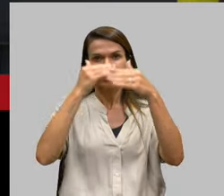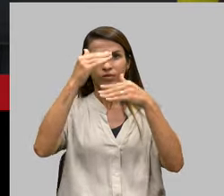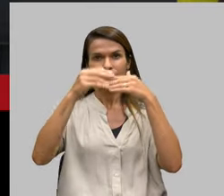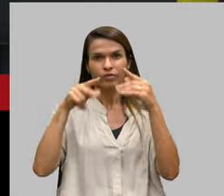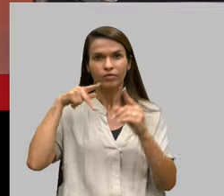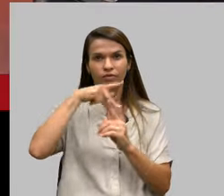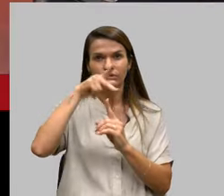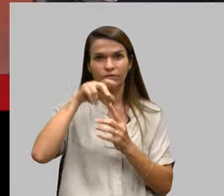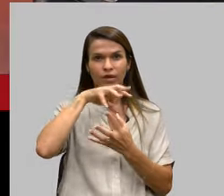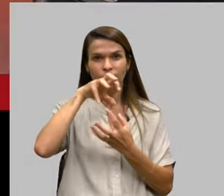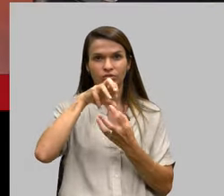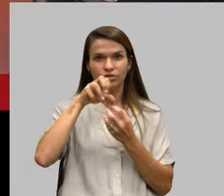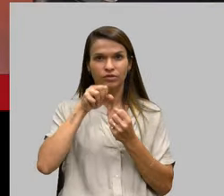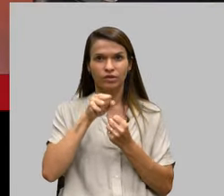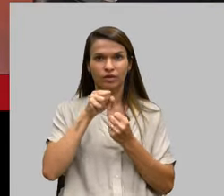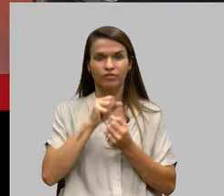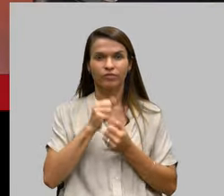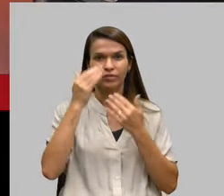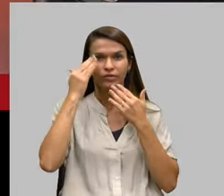Muito